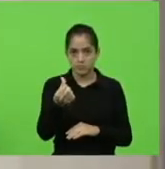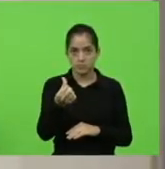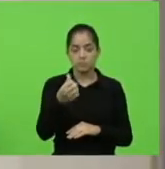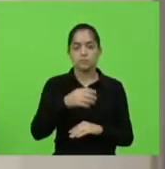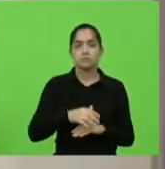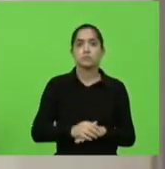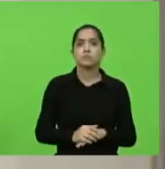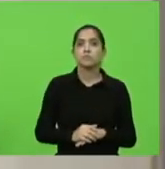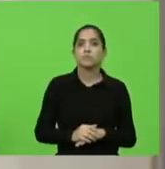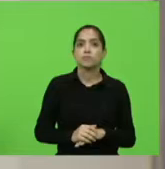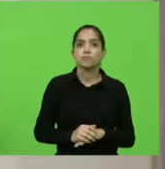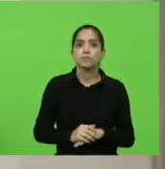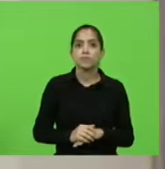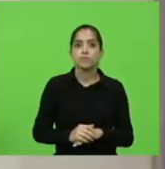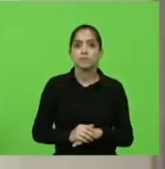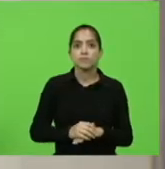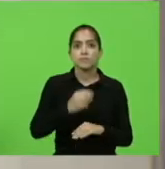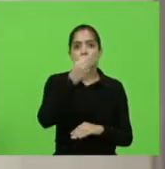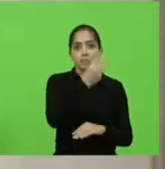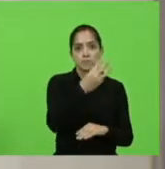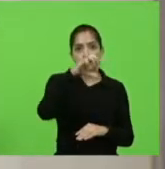226/2018,